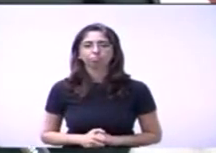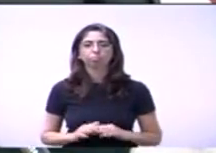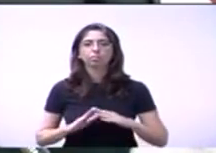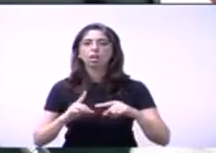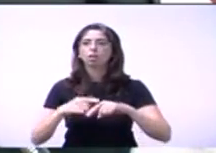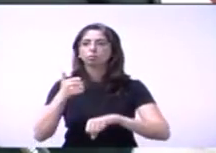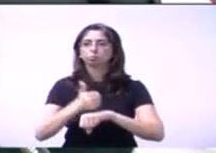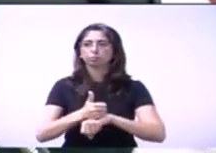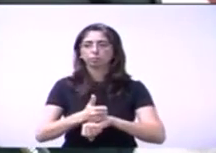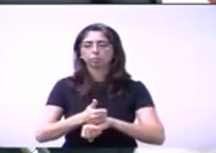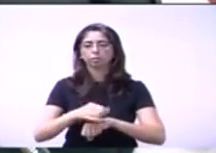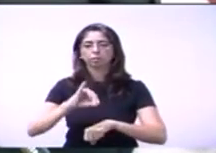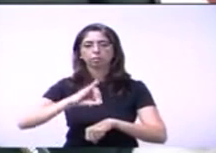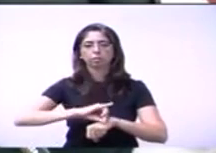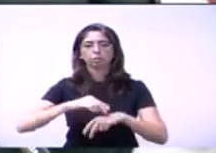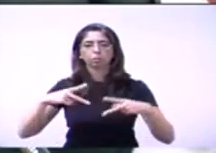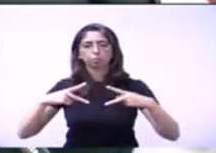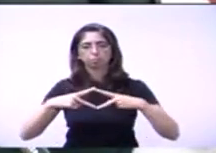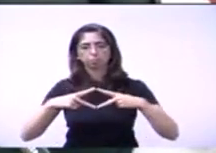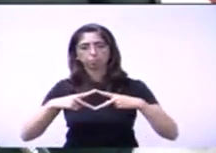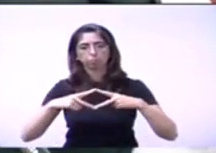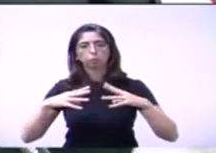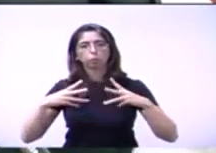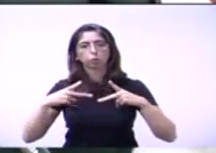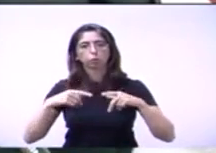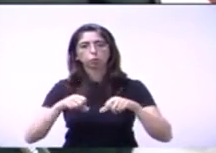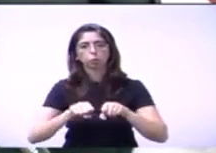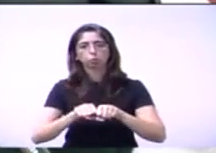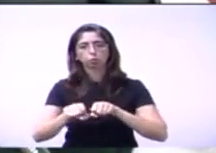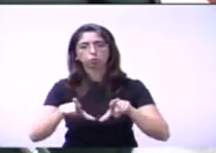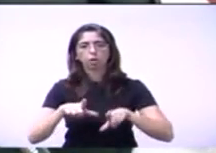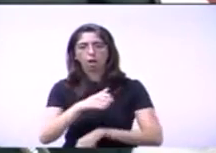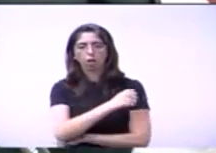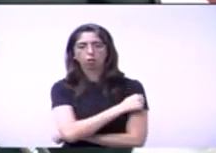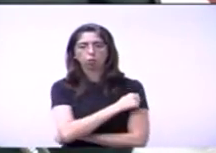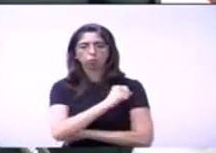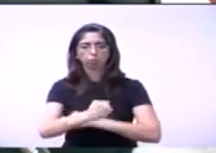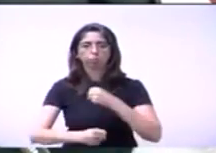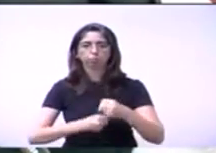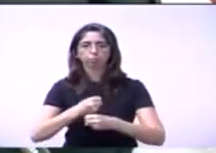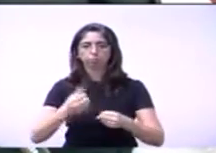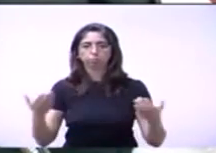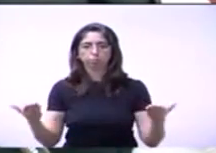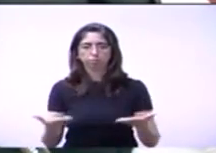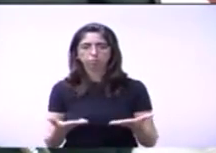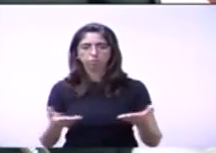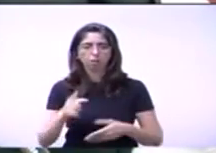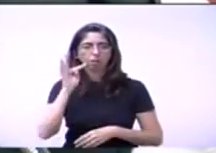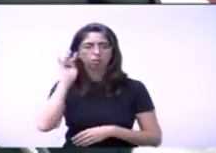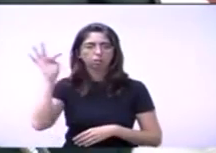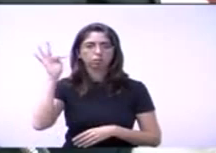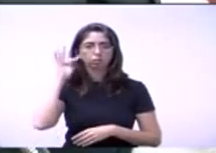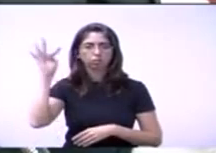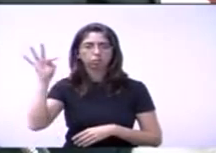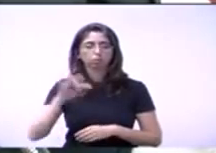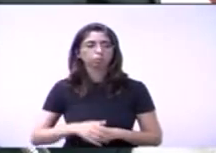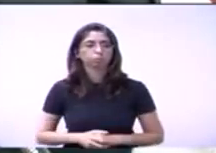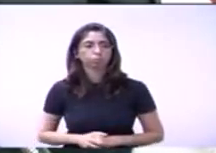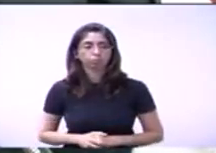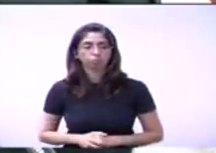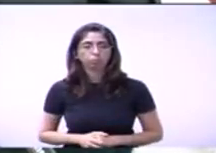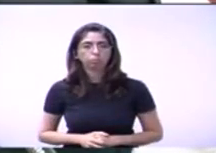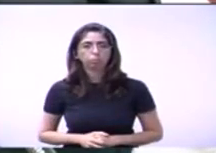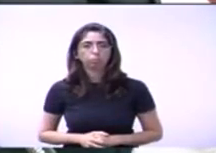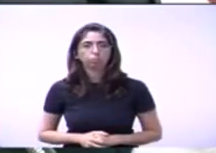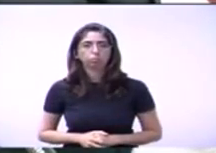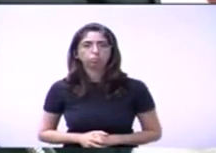Igreja Batista Central de Paulínia e com todos os formandos de 2016 em bacharelado, em bacharel de